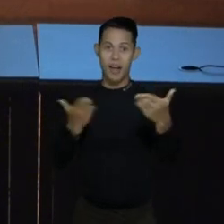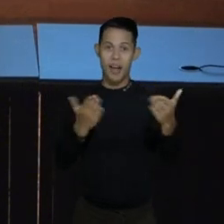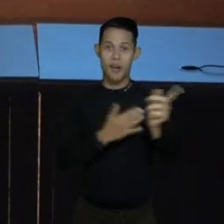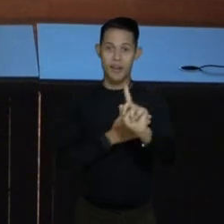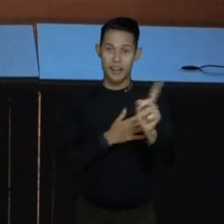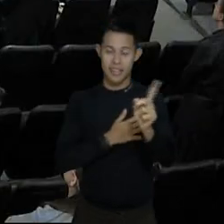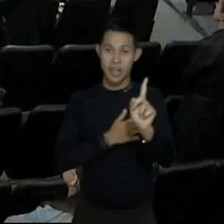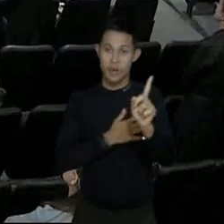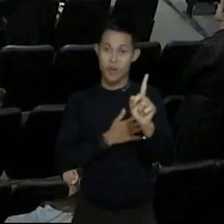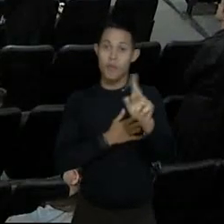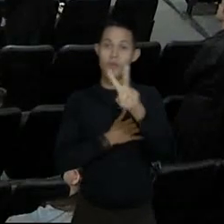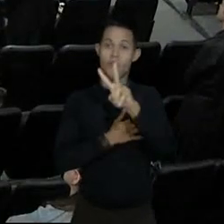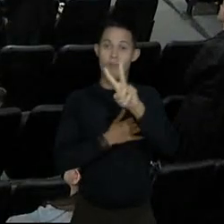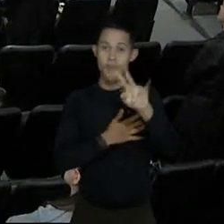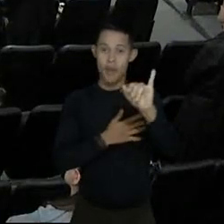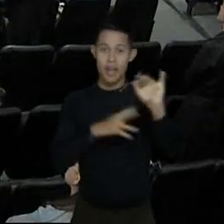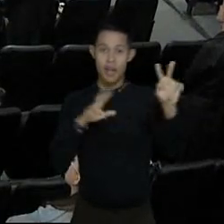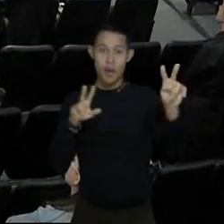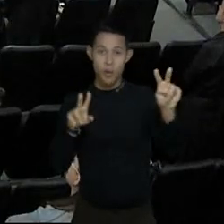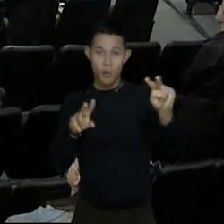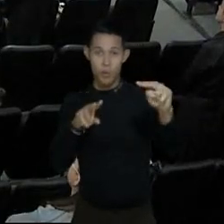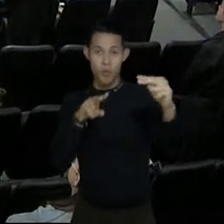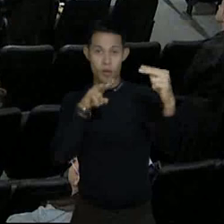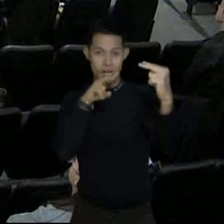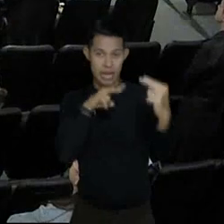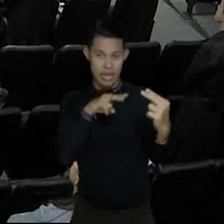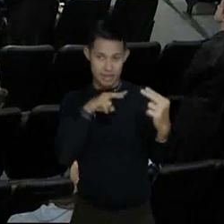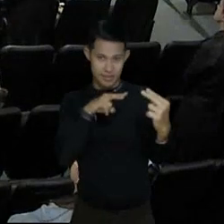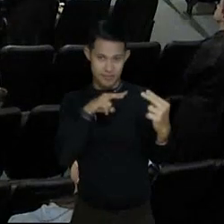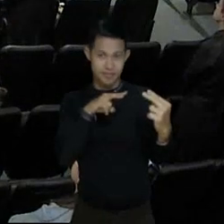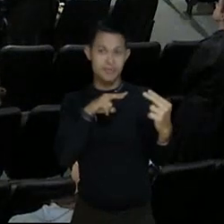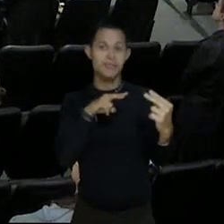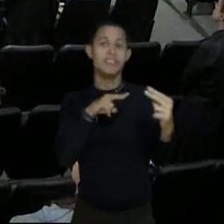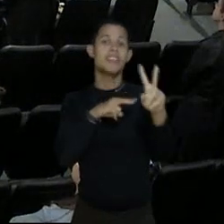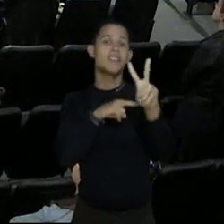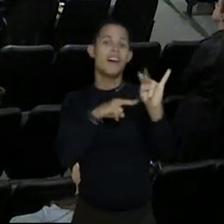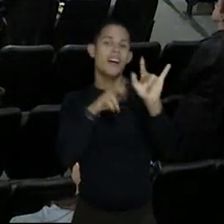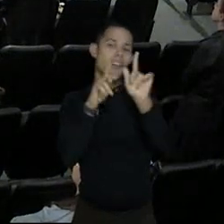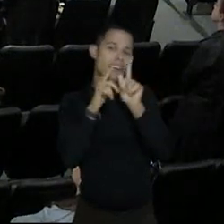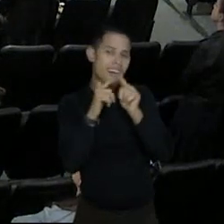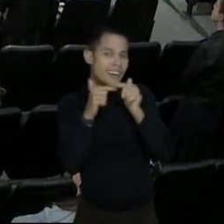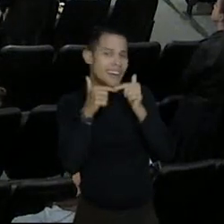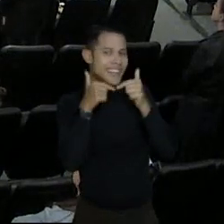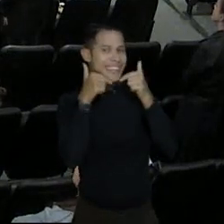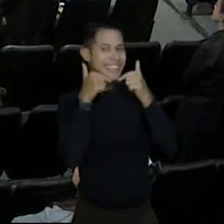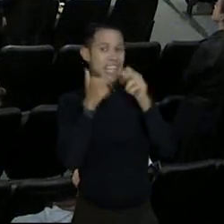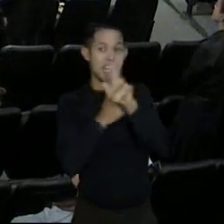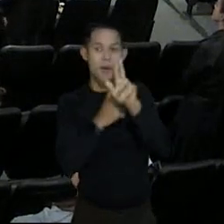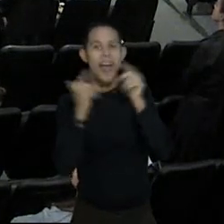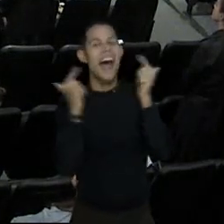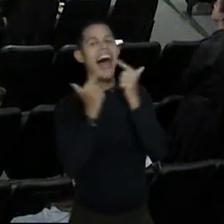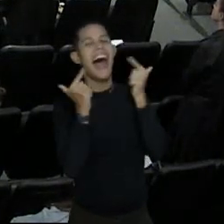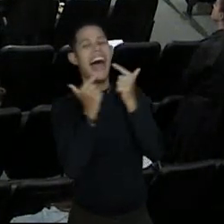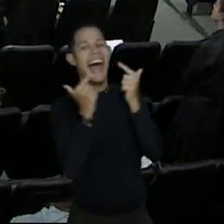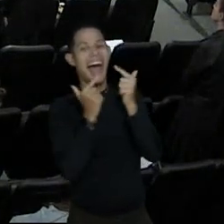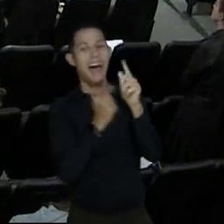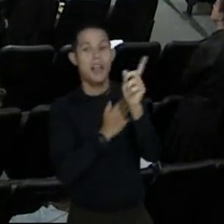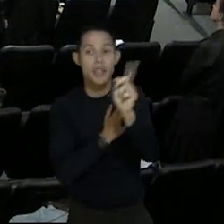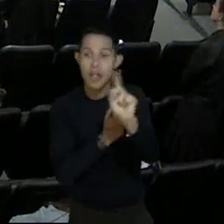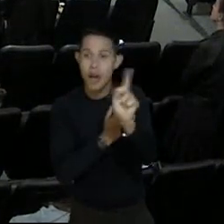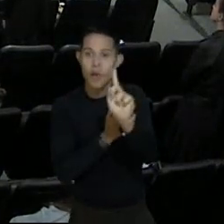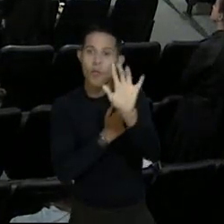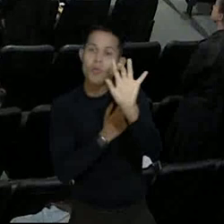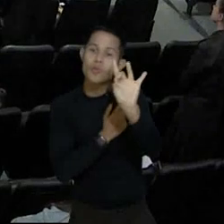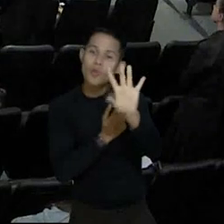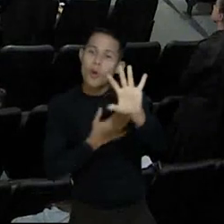olhar no olho da outra pessoa da dupla né E vai sorrir não vai gargalhar vai só olhar com um olhar empático